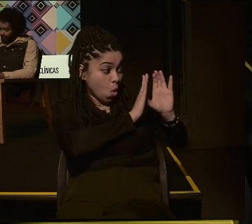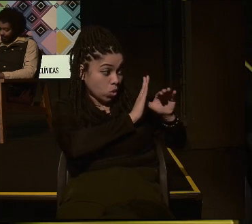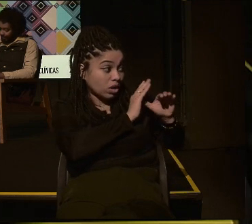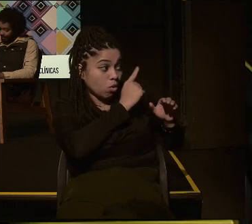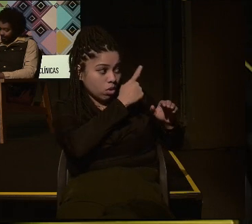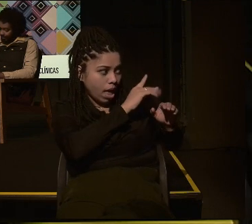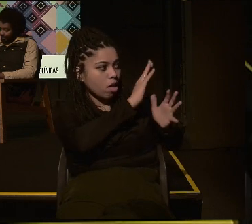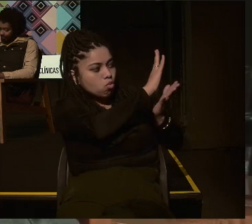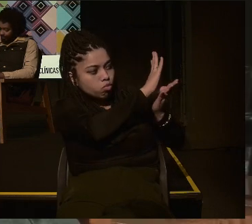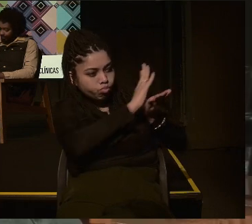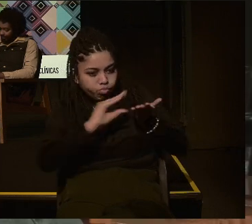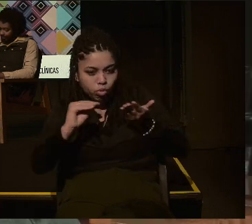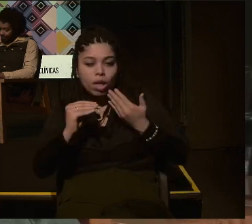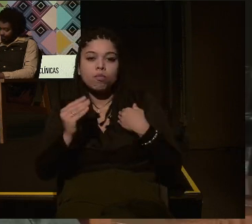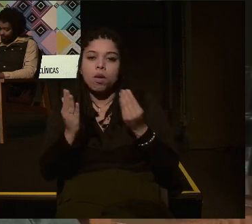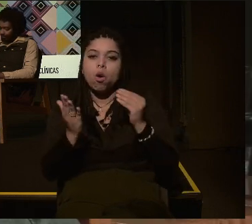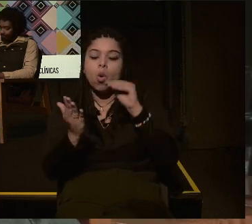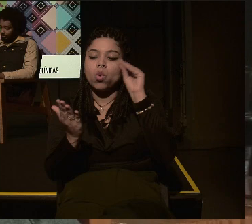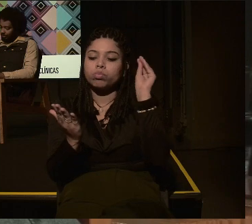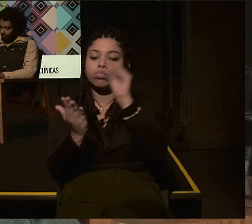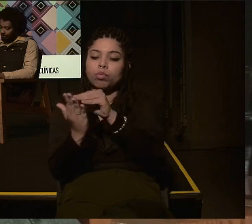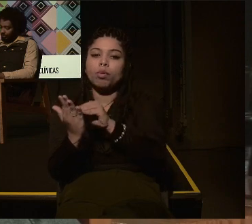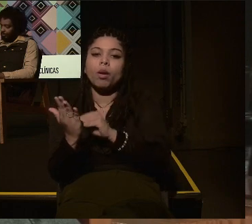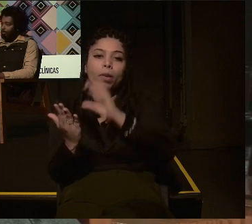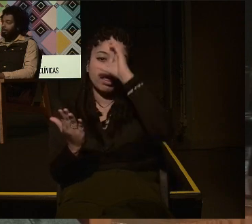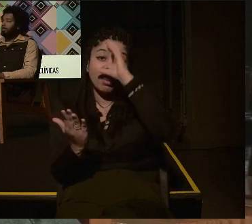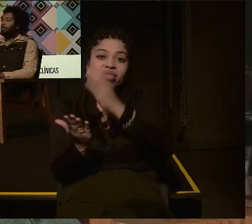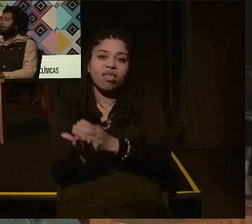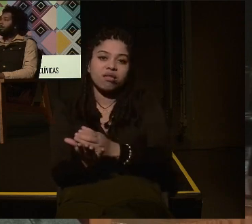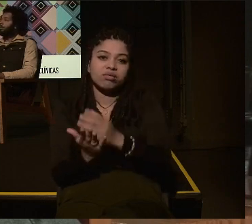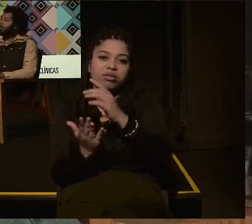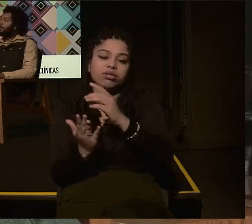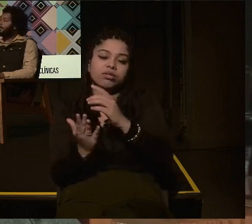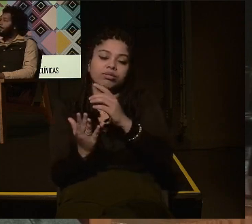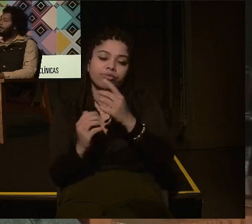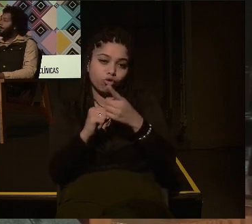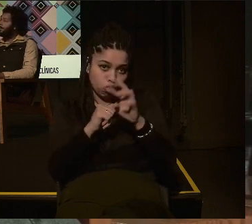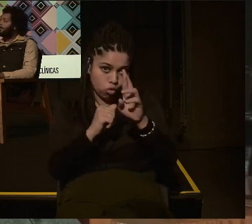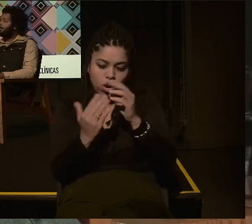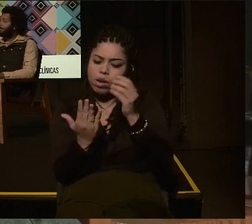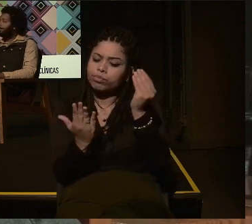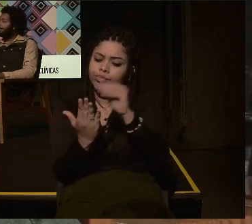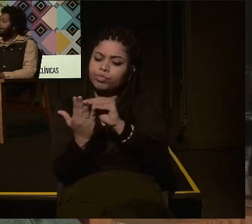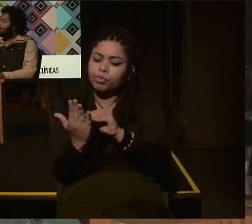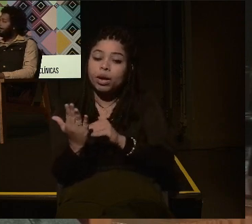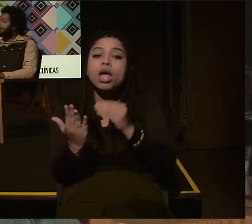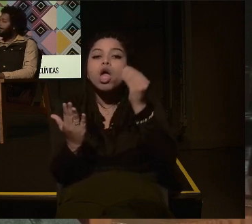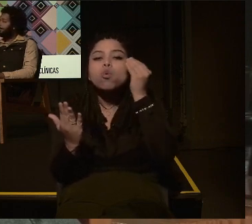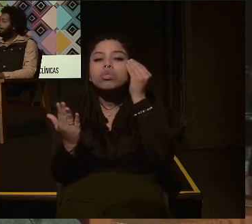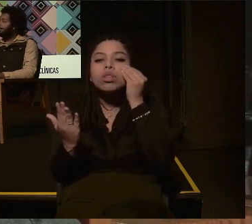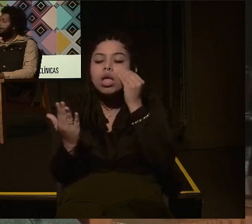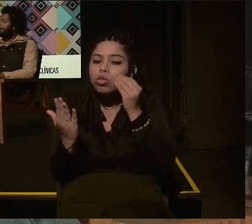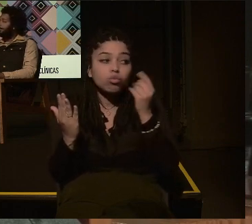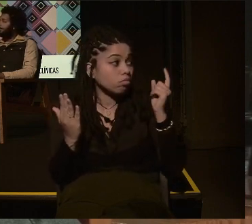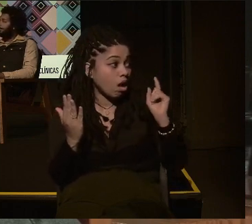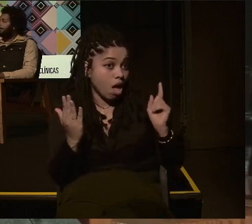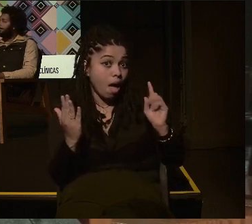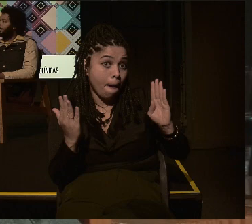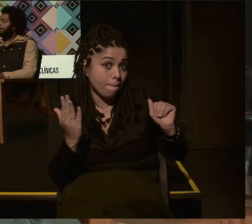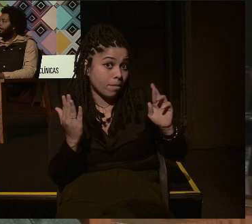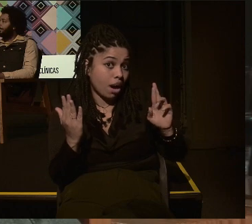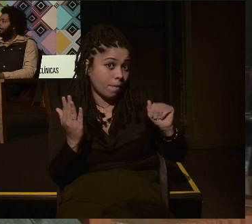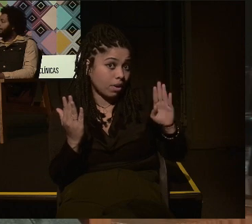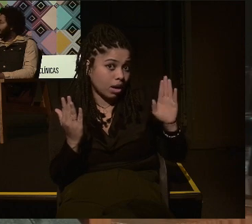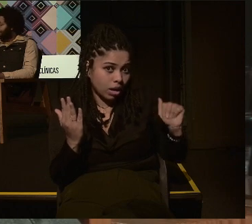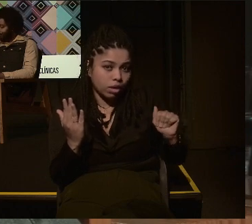doutoramento. E ali eu tento colocar ele em diálogo com autores e autoras